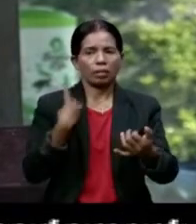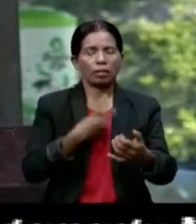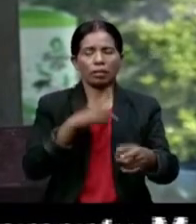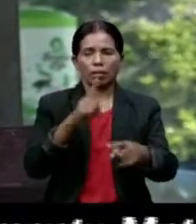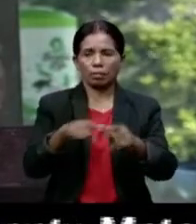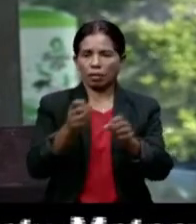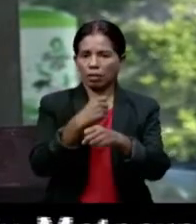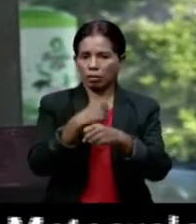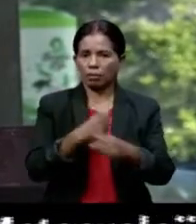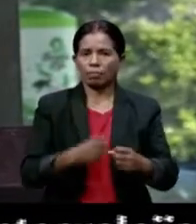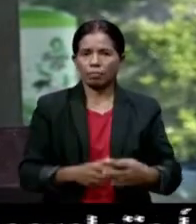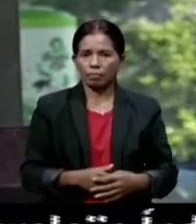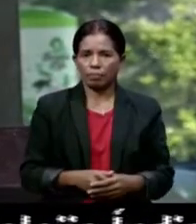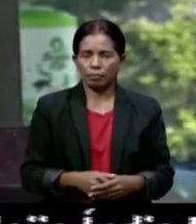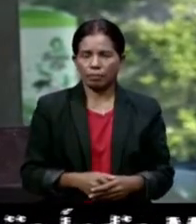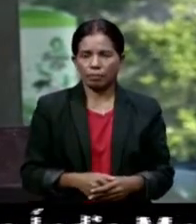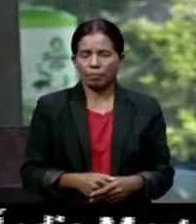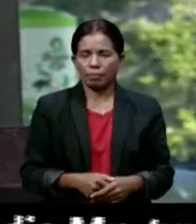In quanto desemprego it ne rai bo bot,